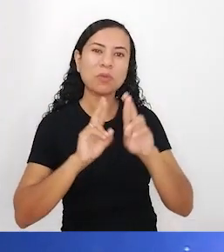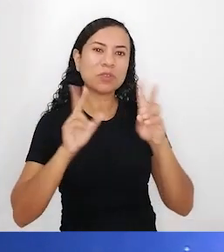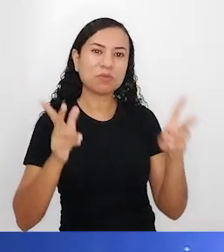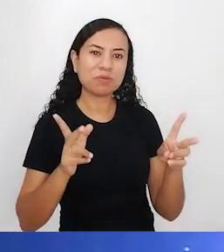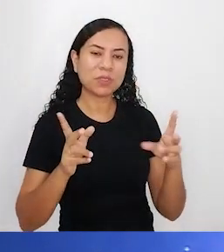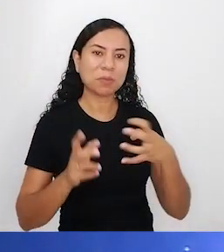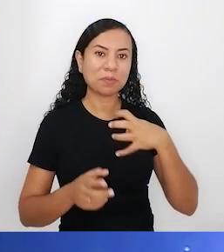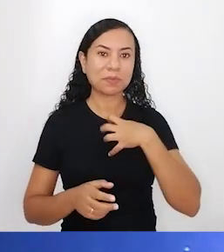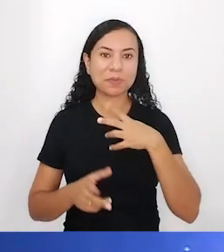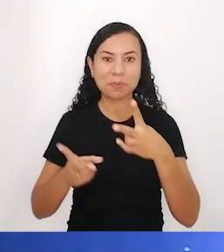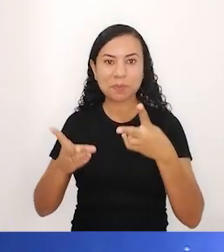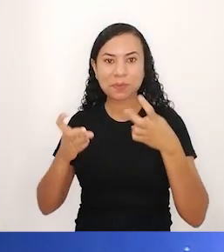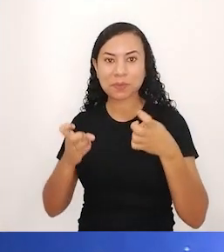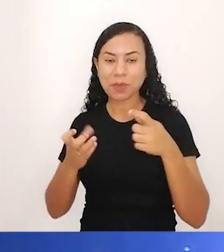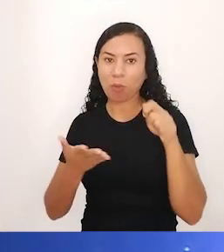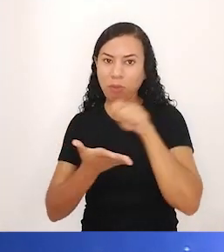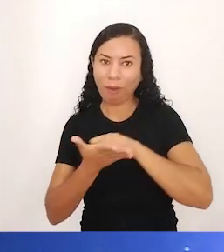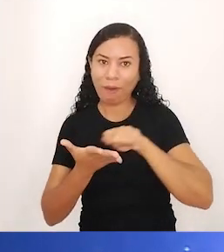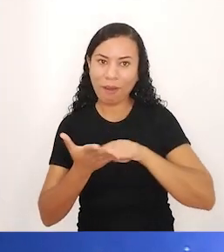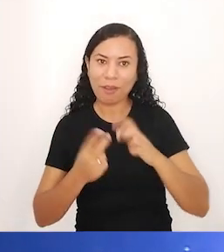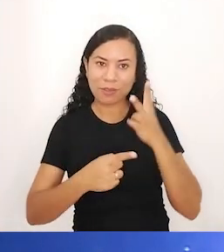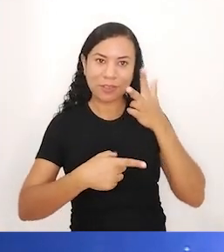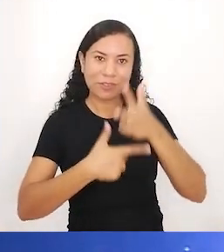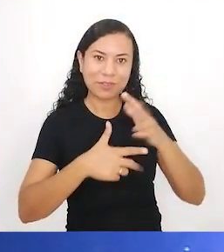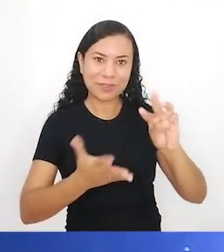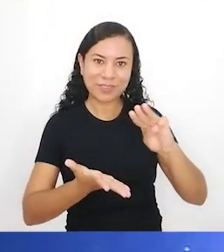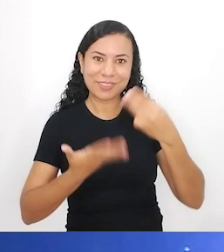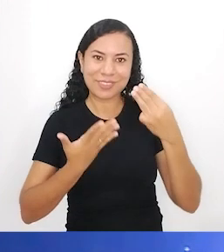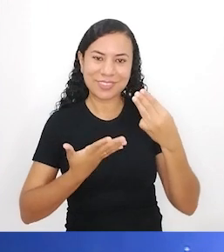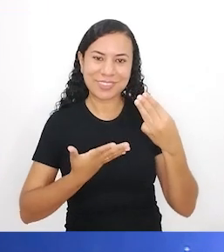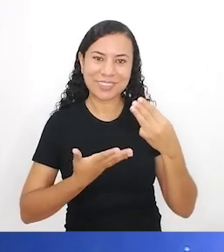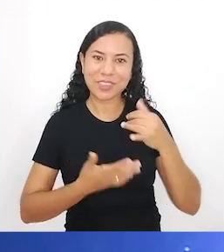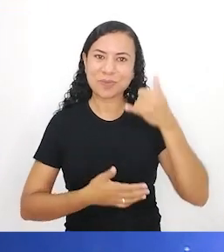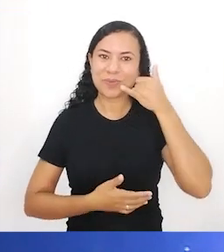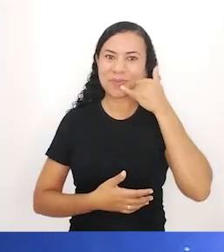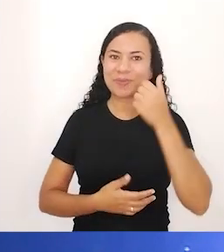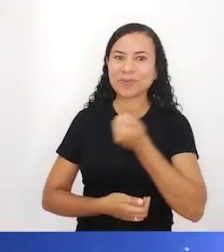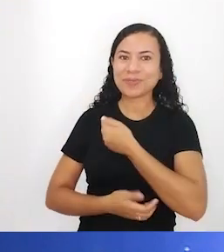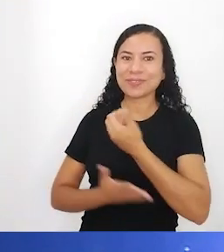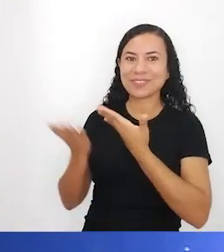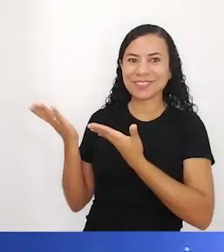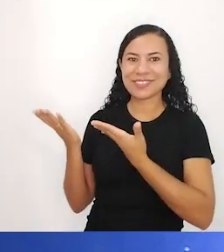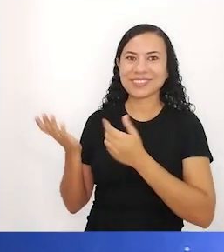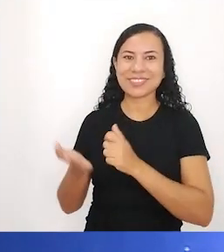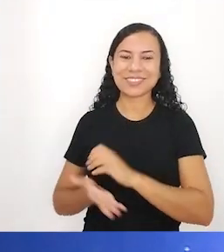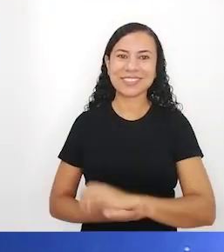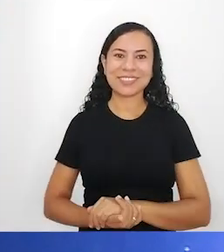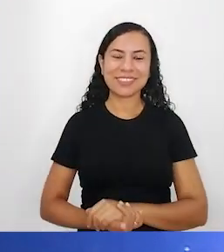Bem, essa foi a nossa aula sobre hormônios vegetais. Até uma próxima, pessoal!